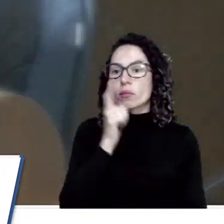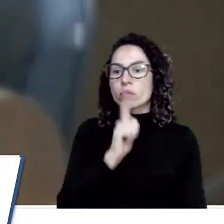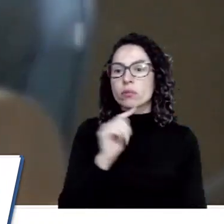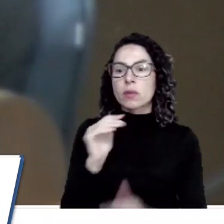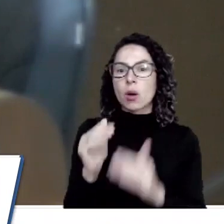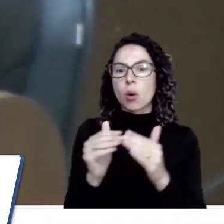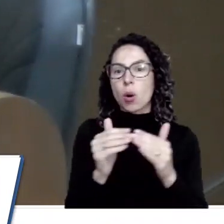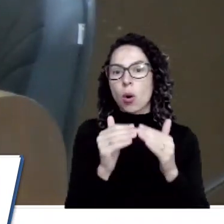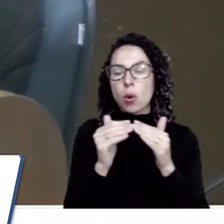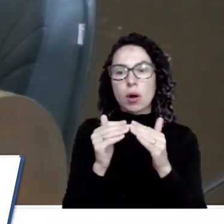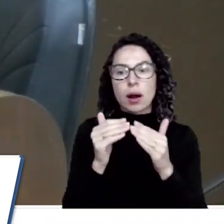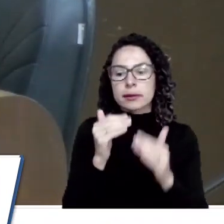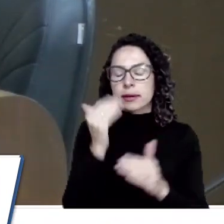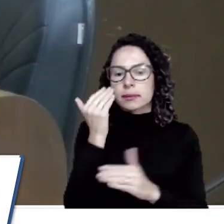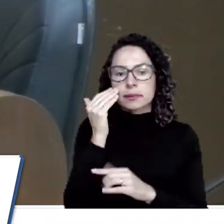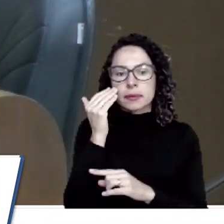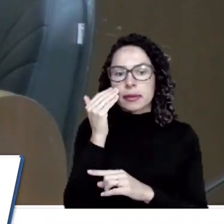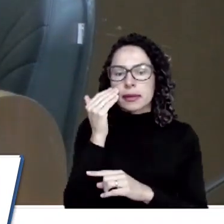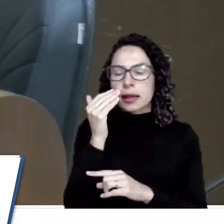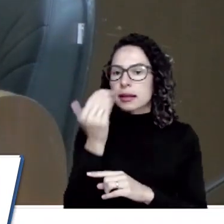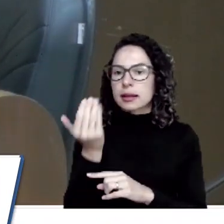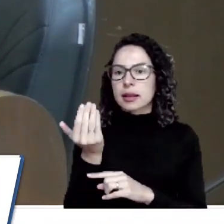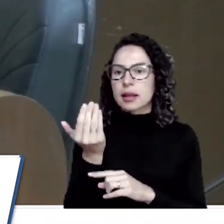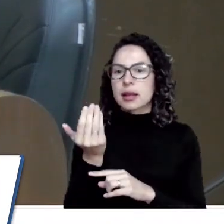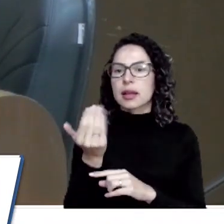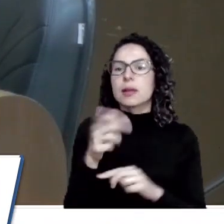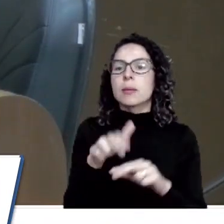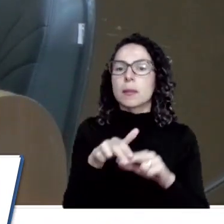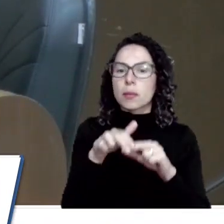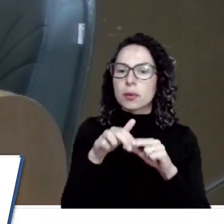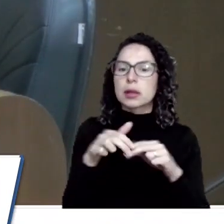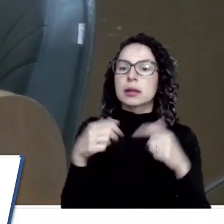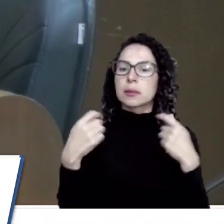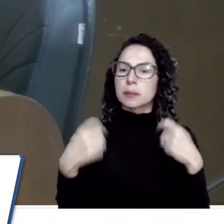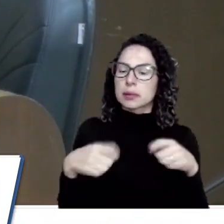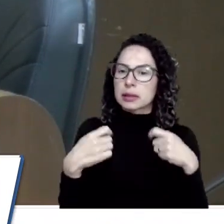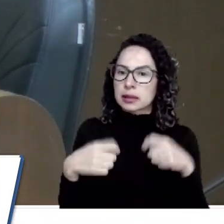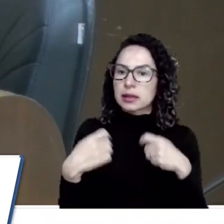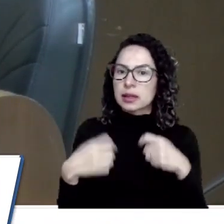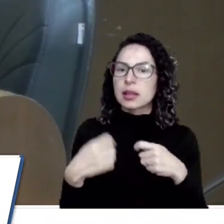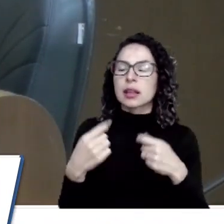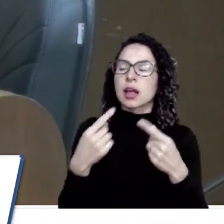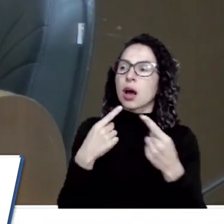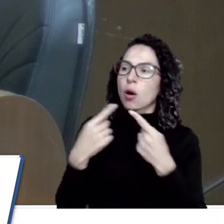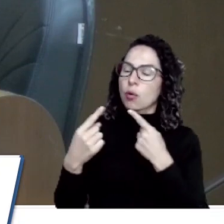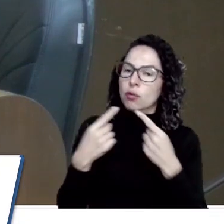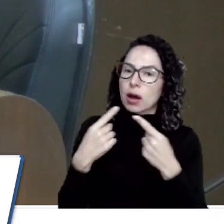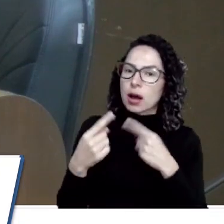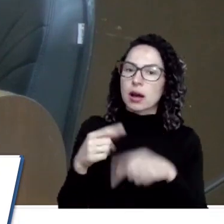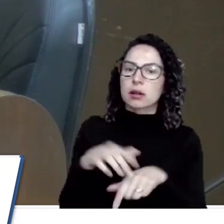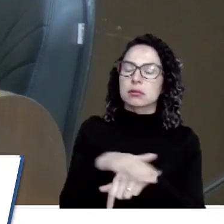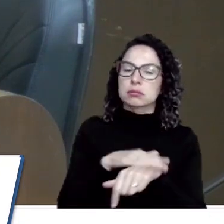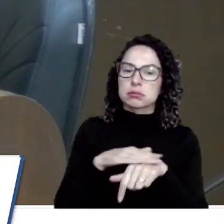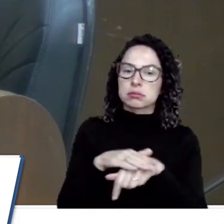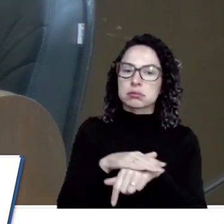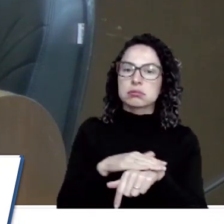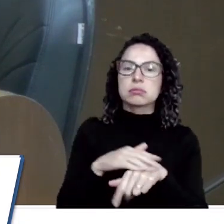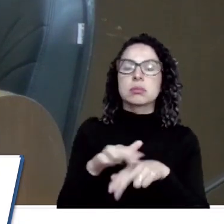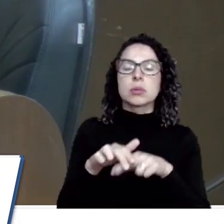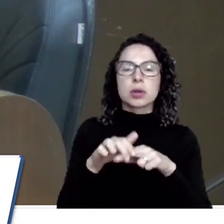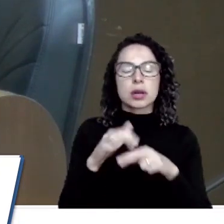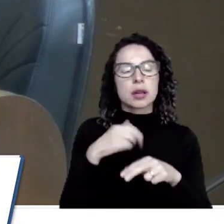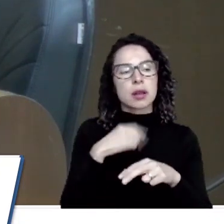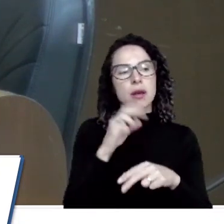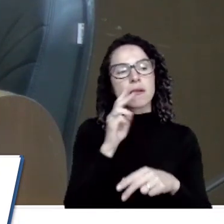não entenderam ainda. Por isso, a necessidade do diálogo, da conversa. Por isso que, quando eu vi o